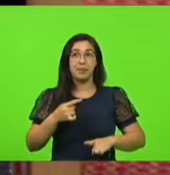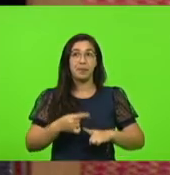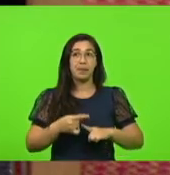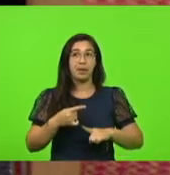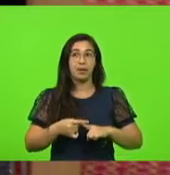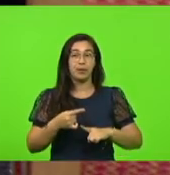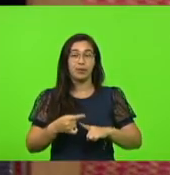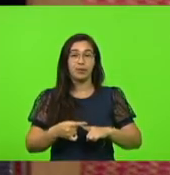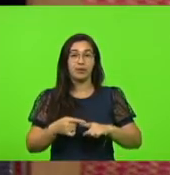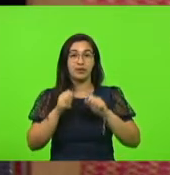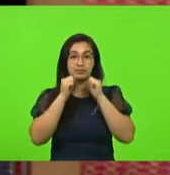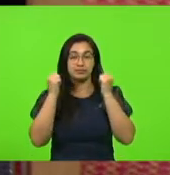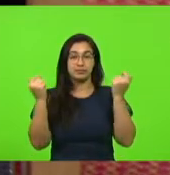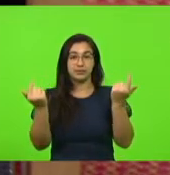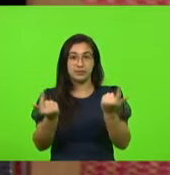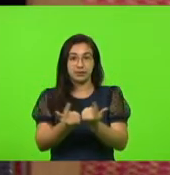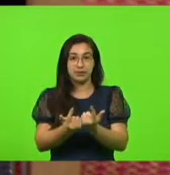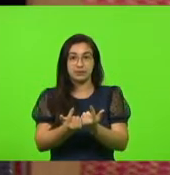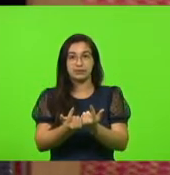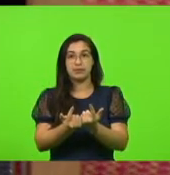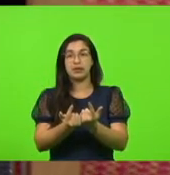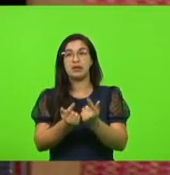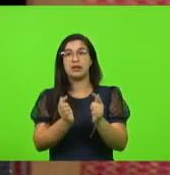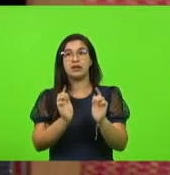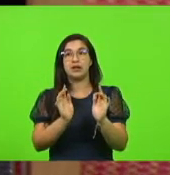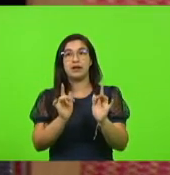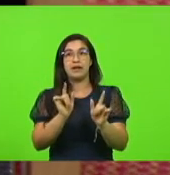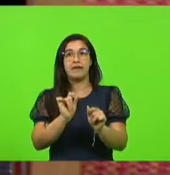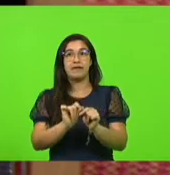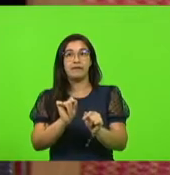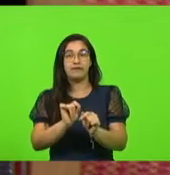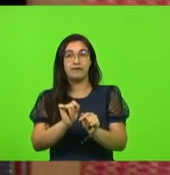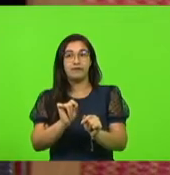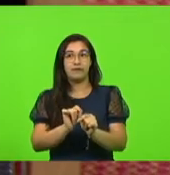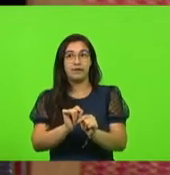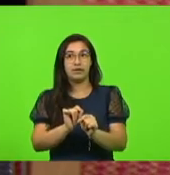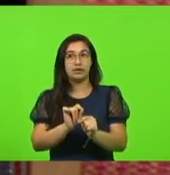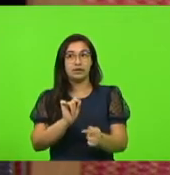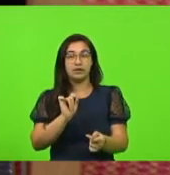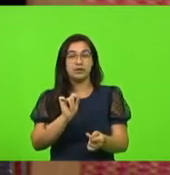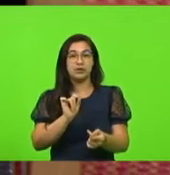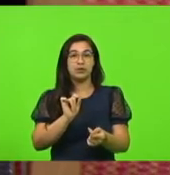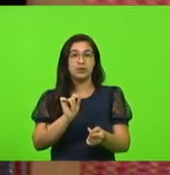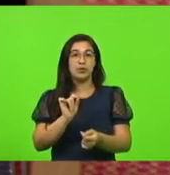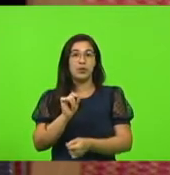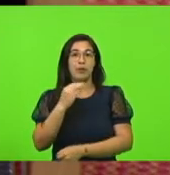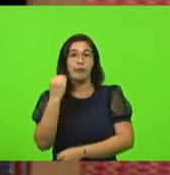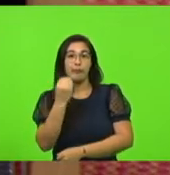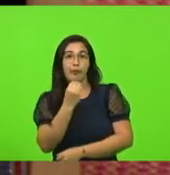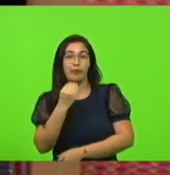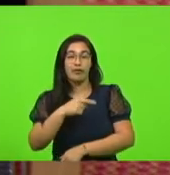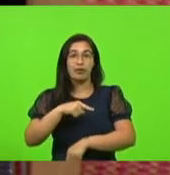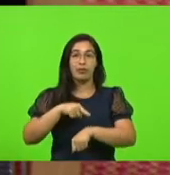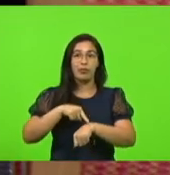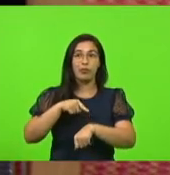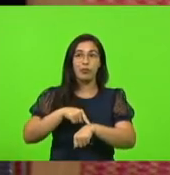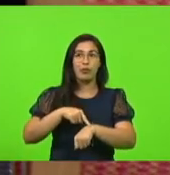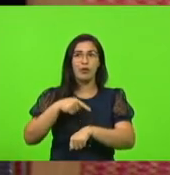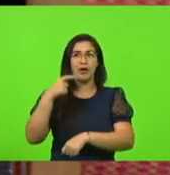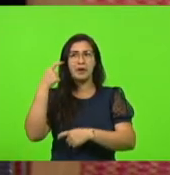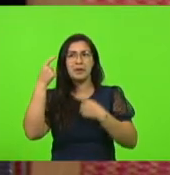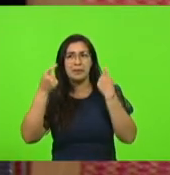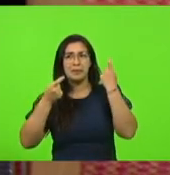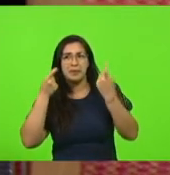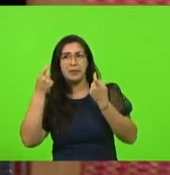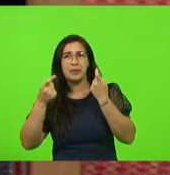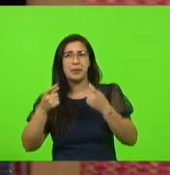a Assembleia Legislativa está fazendo essa otimização do horário, preocupado com os projetos